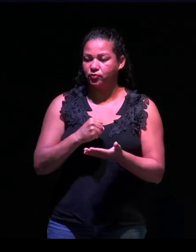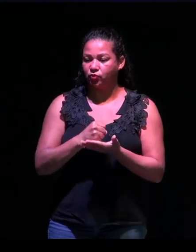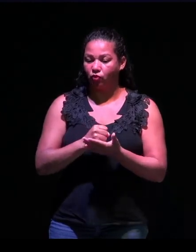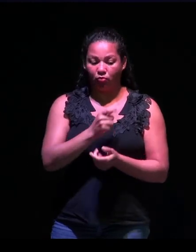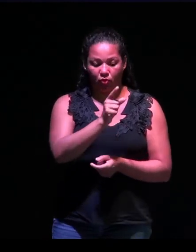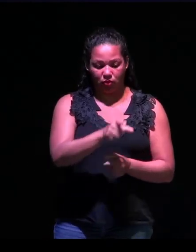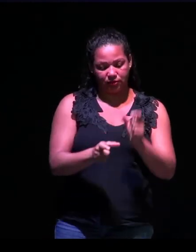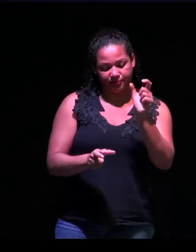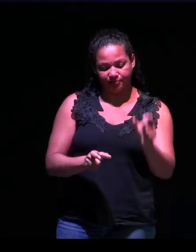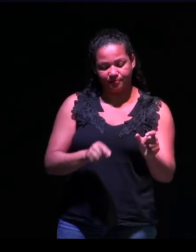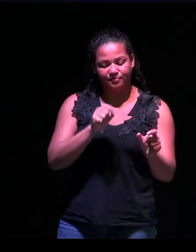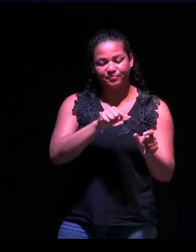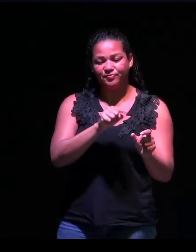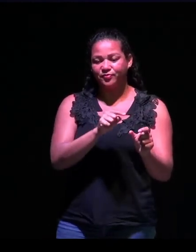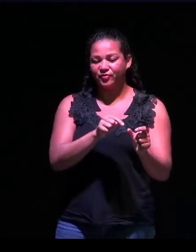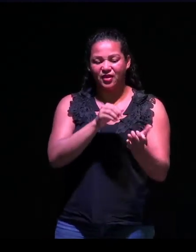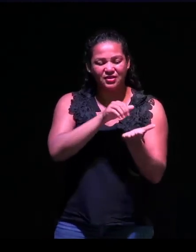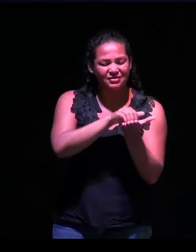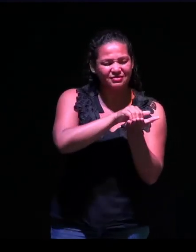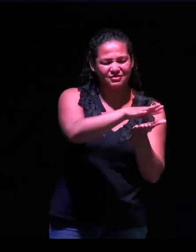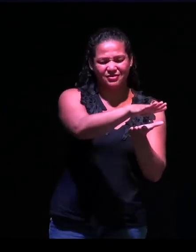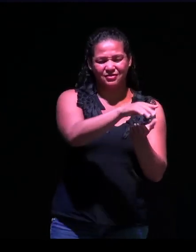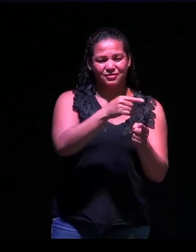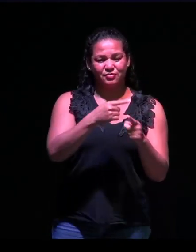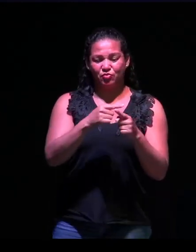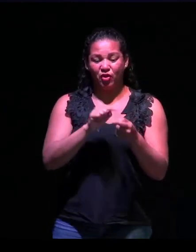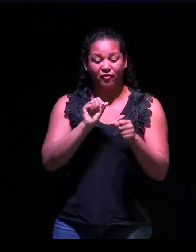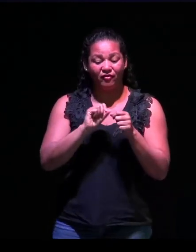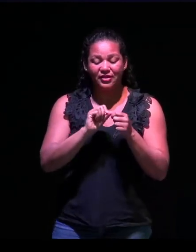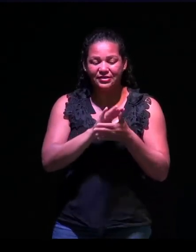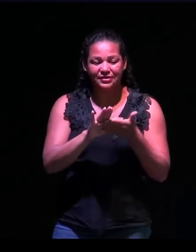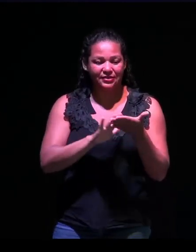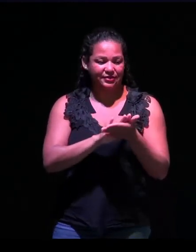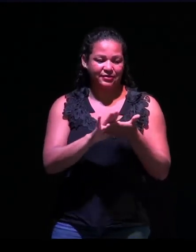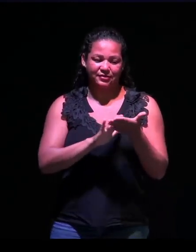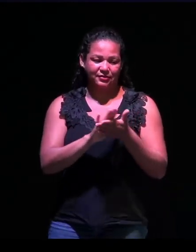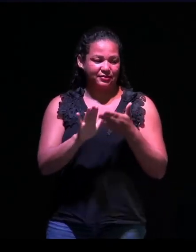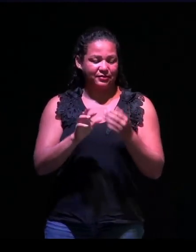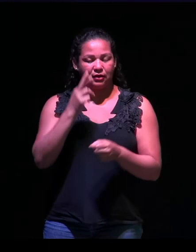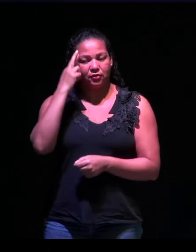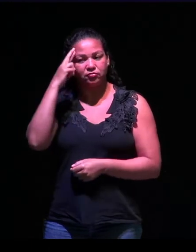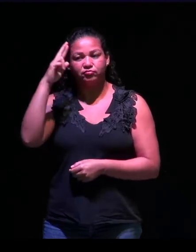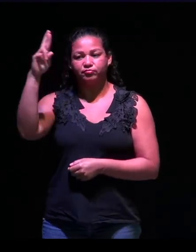Bíblia diz que aquele lá foi expulso e foi severamente julgado pelo Senhor.